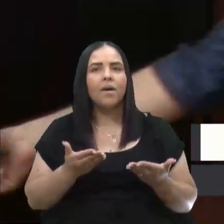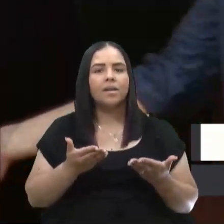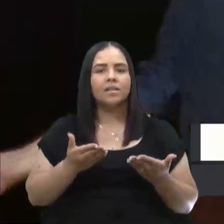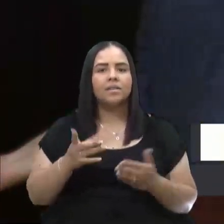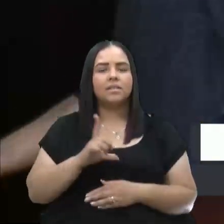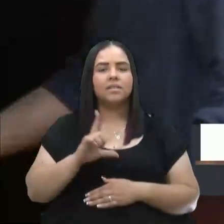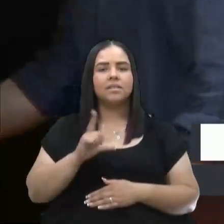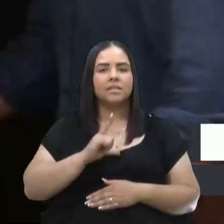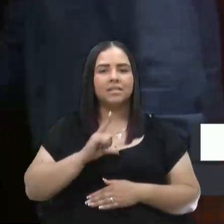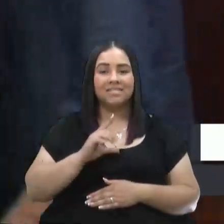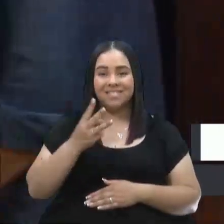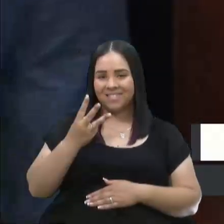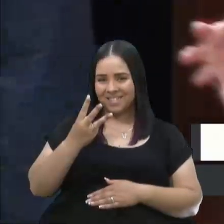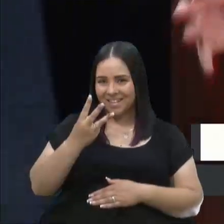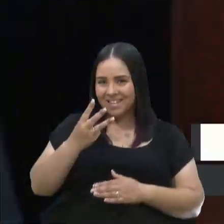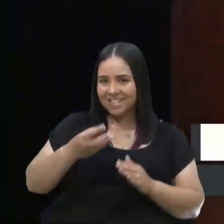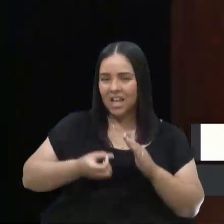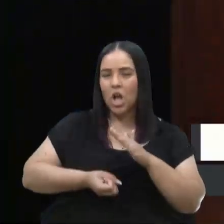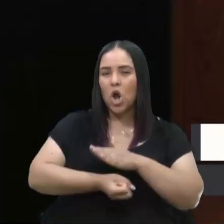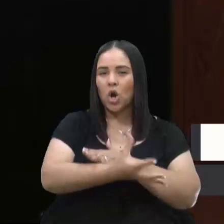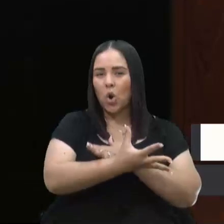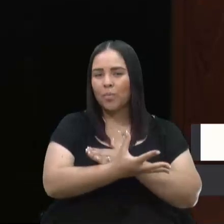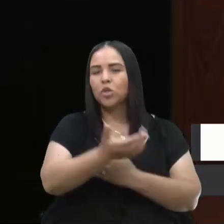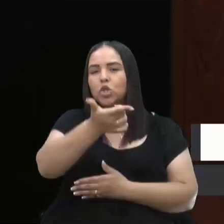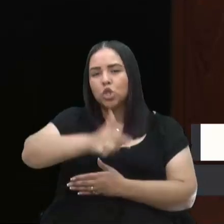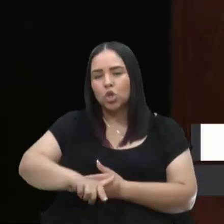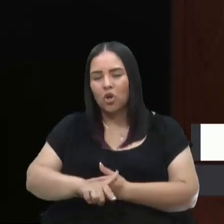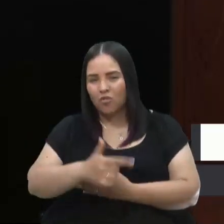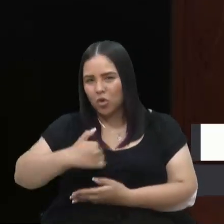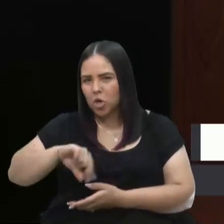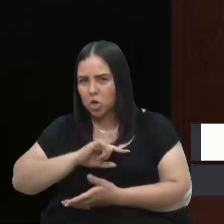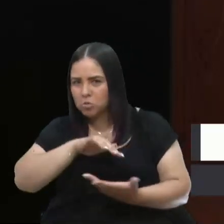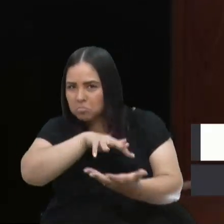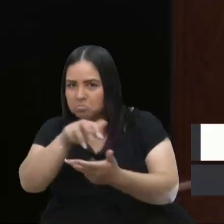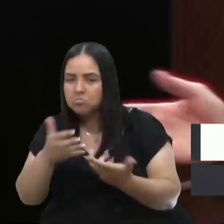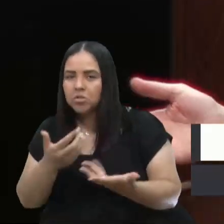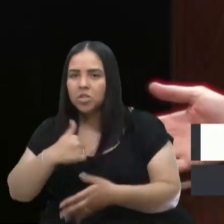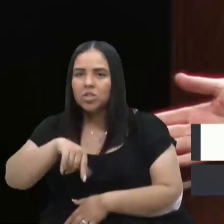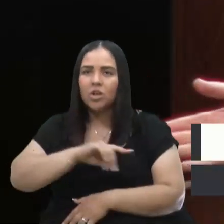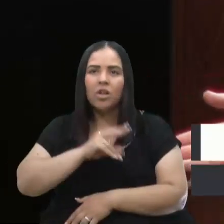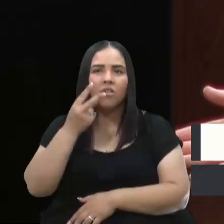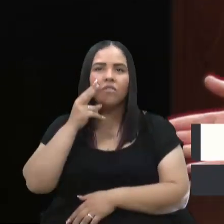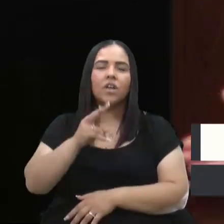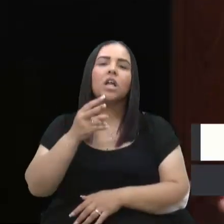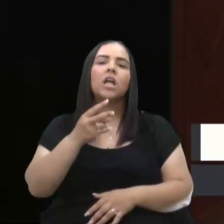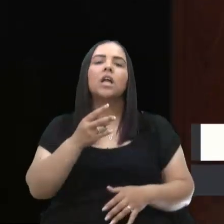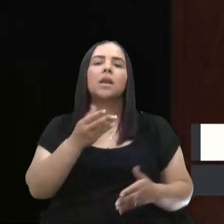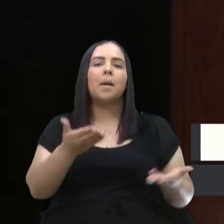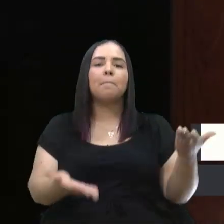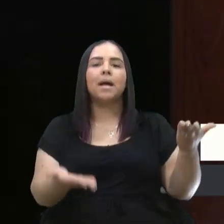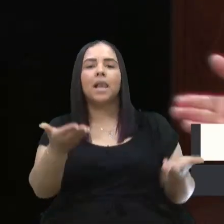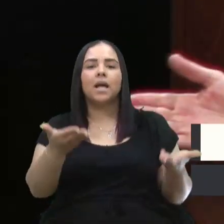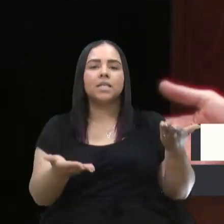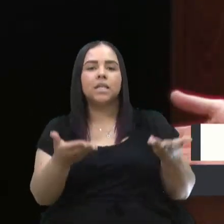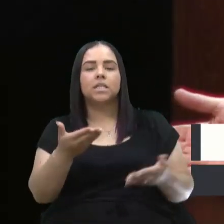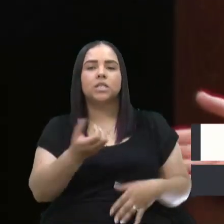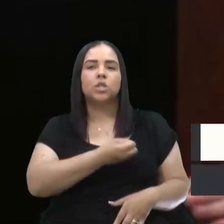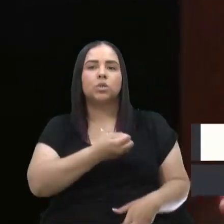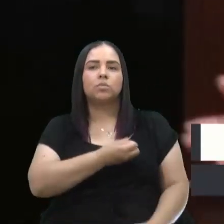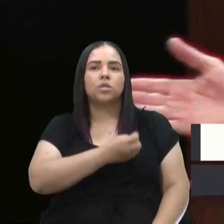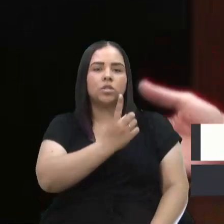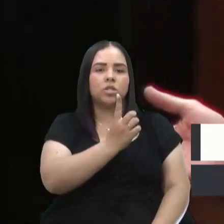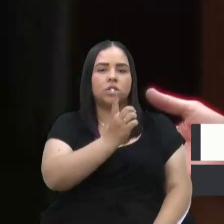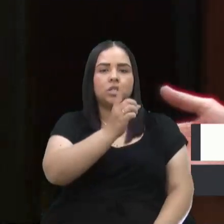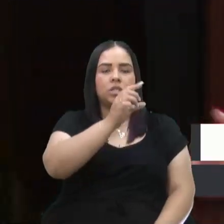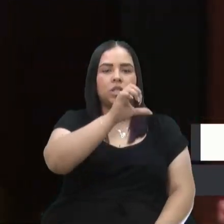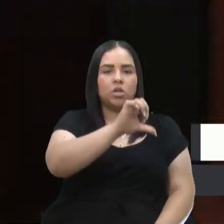corrupto condenado em 3 instâncias vai nos colocar de novo no mundo. Pois bem, quando a gente pega os números da balança comercial,